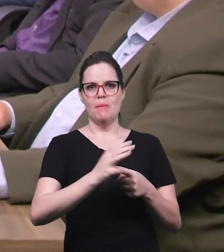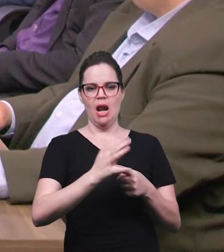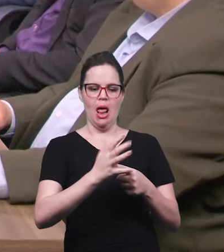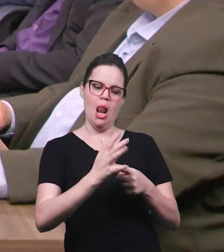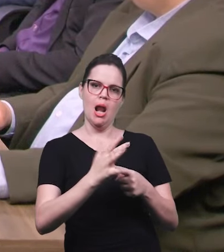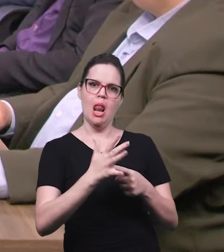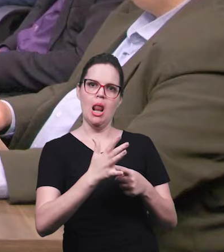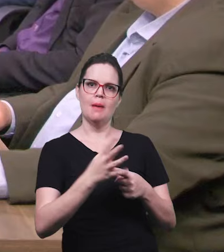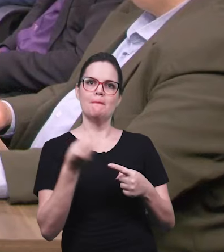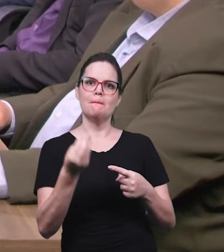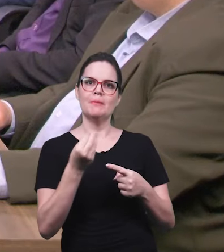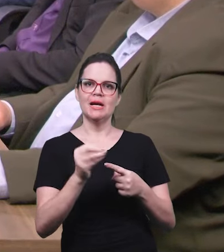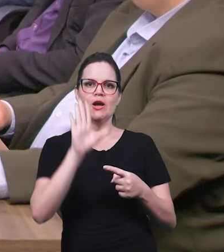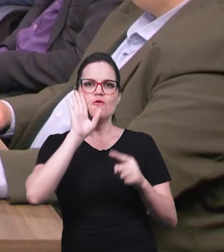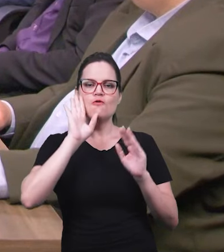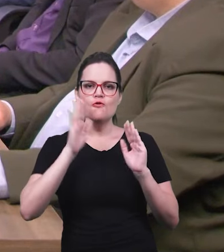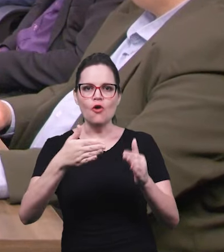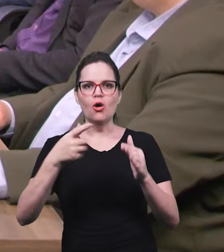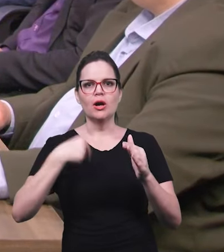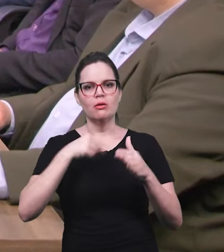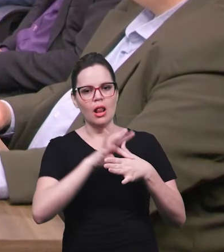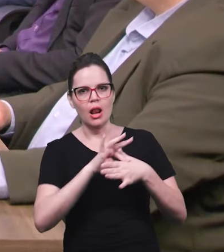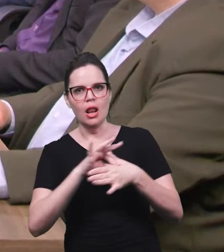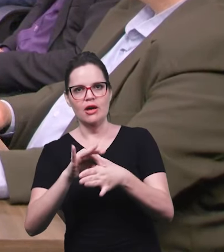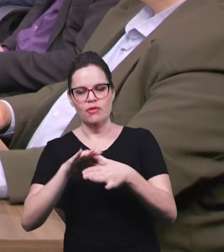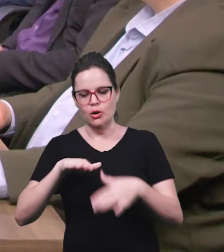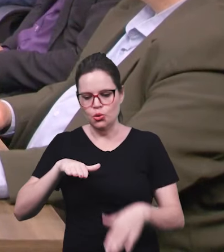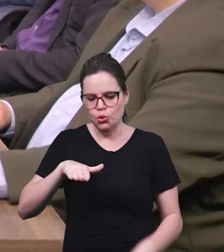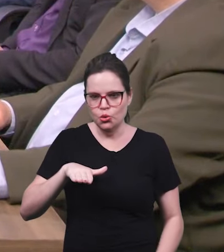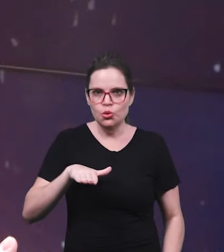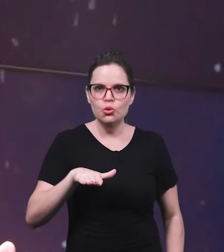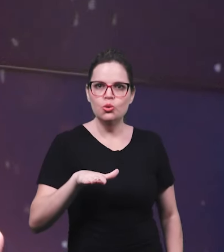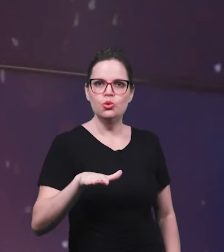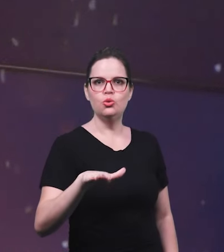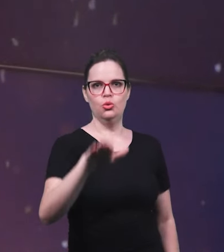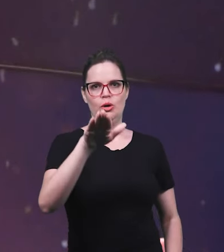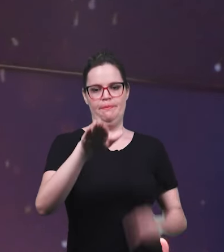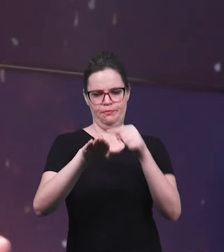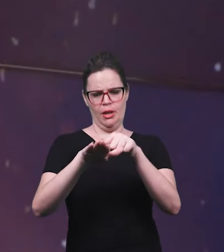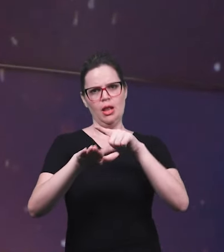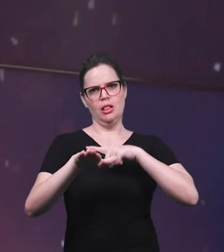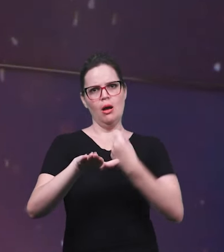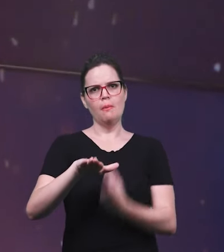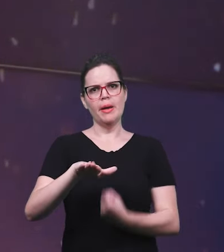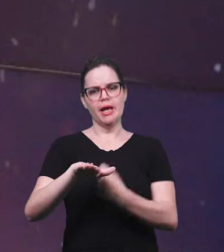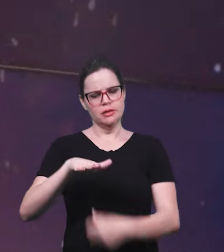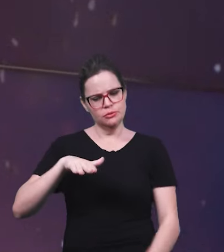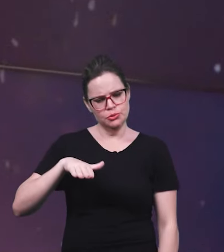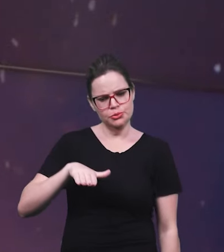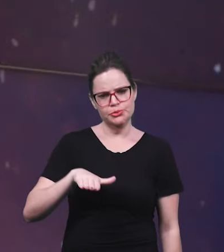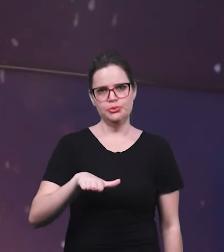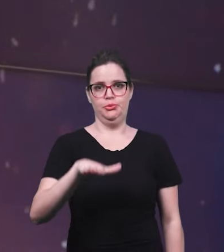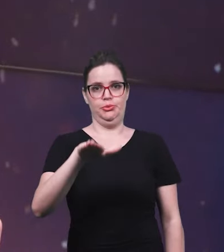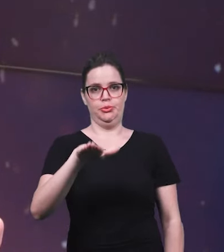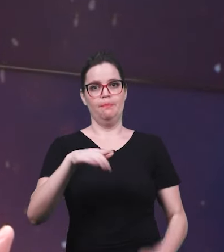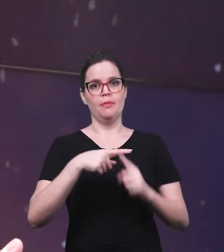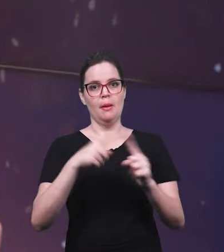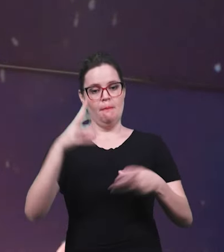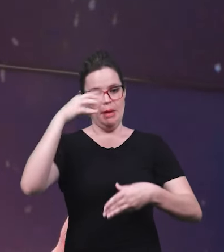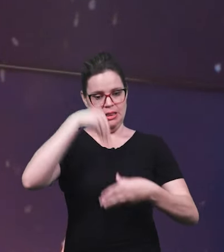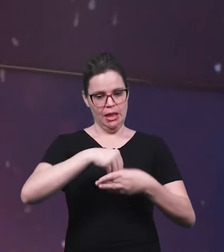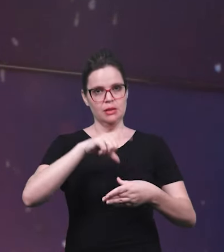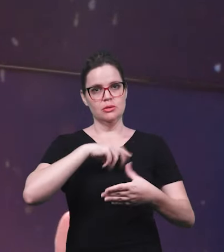se deslocar, transportar uma carga. Isso seria a eficiência dele. Mas ele gera